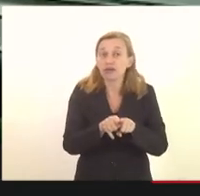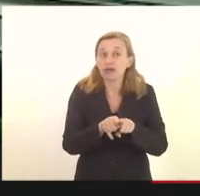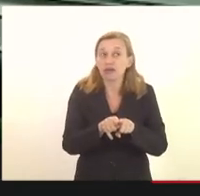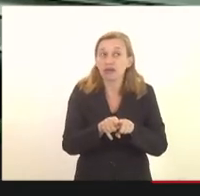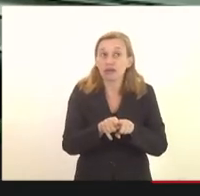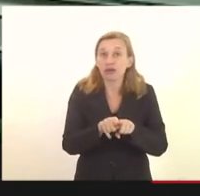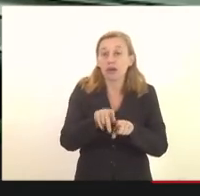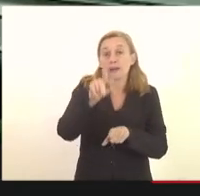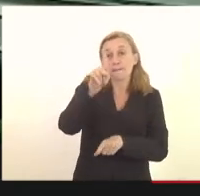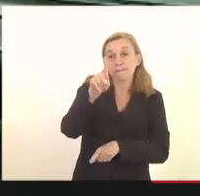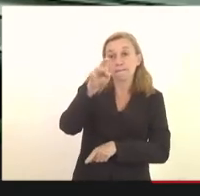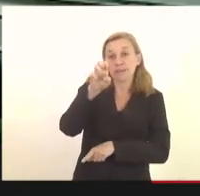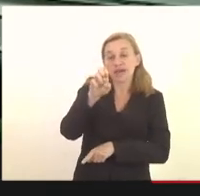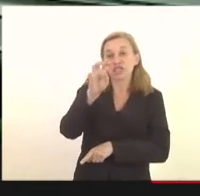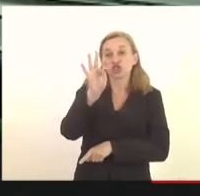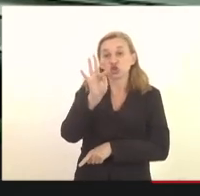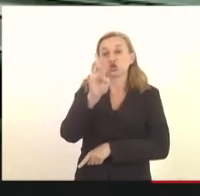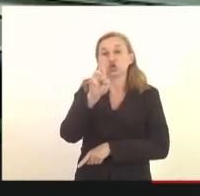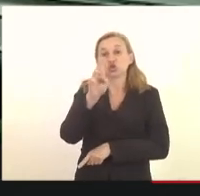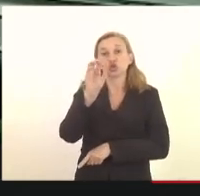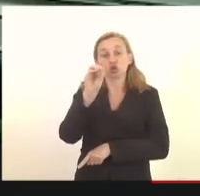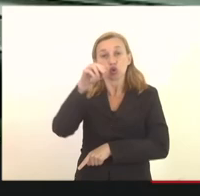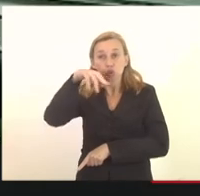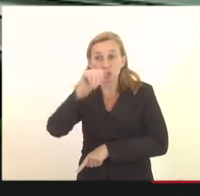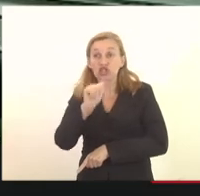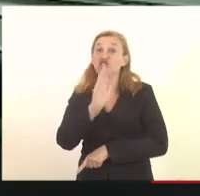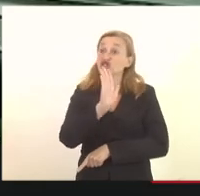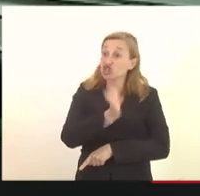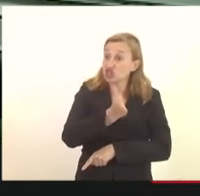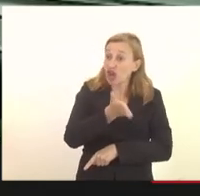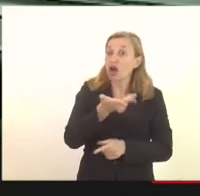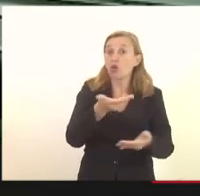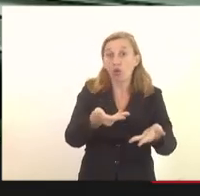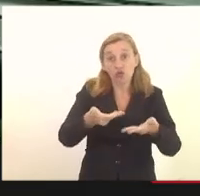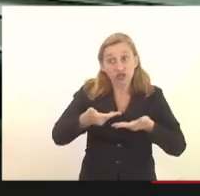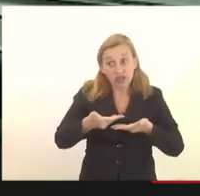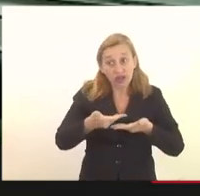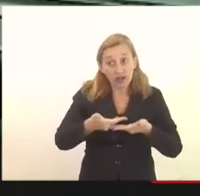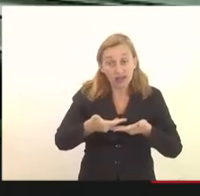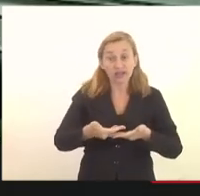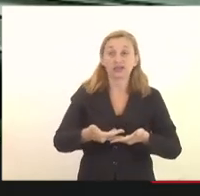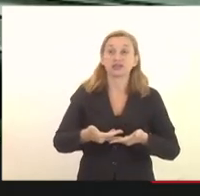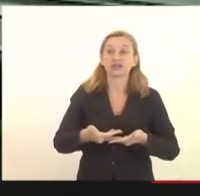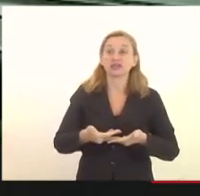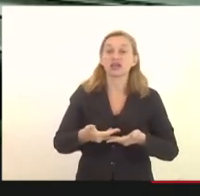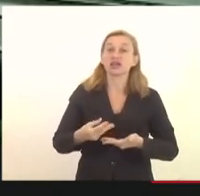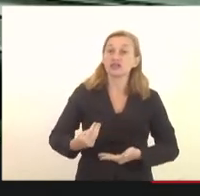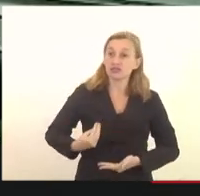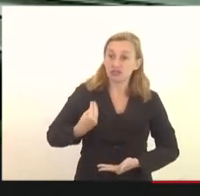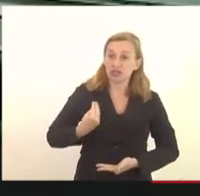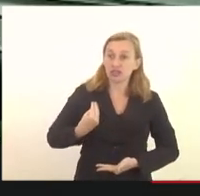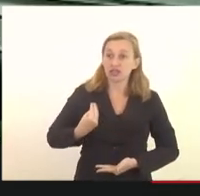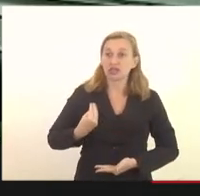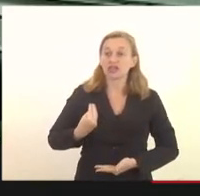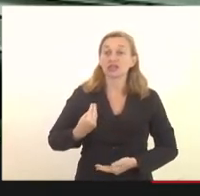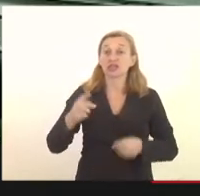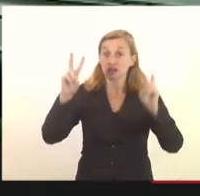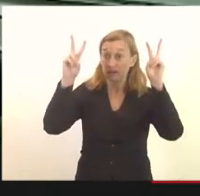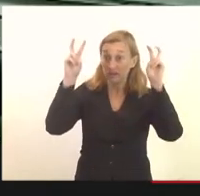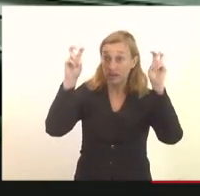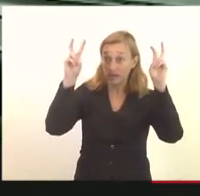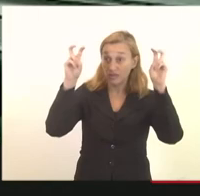a Petronas, já ficam aqui também convidados a estarem presentes sobre esse tema.